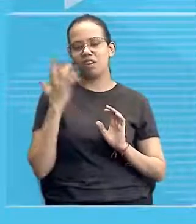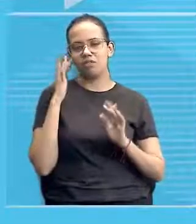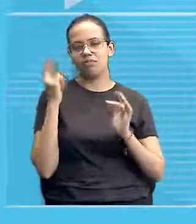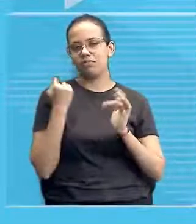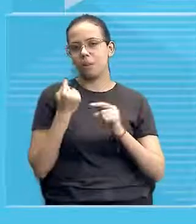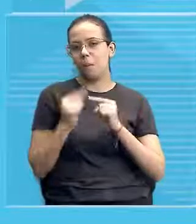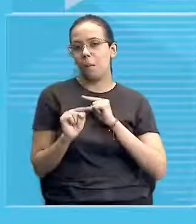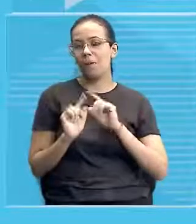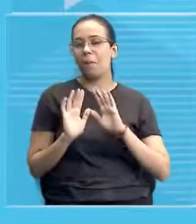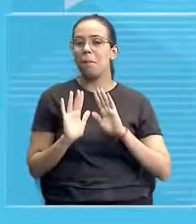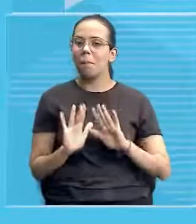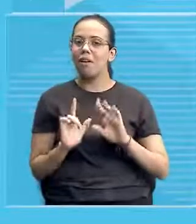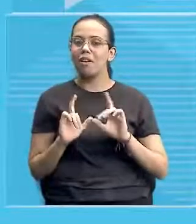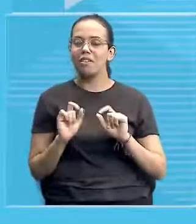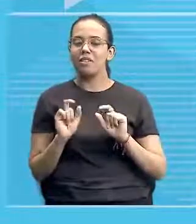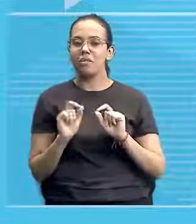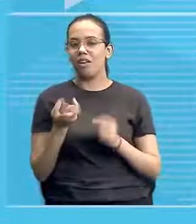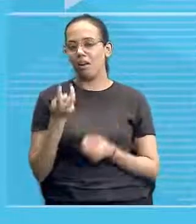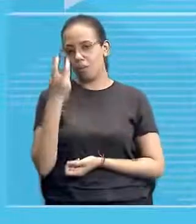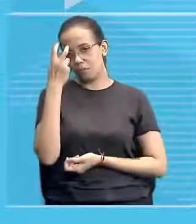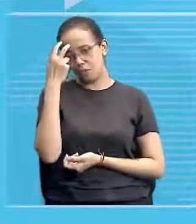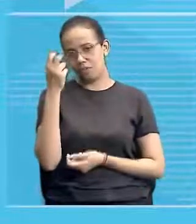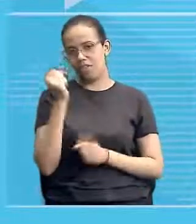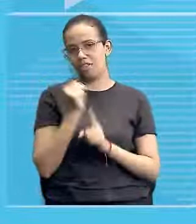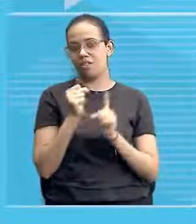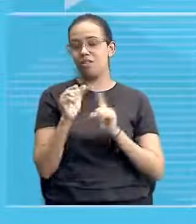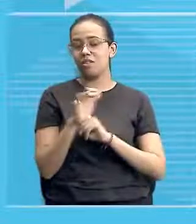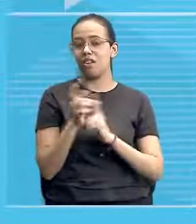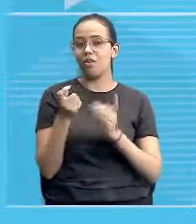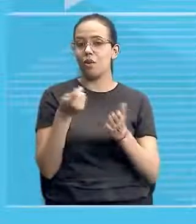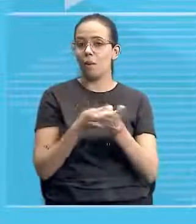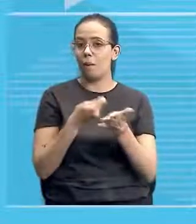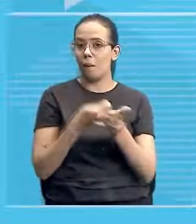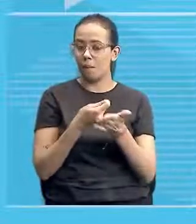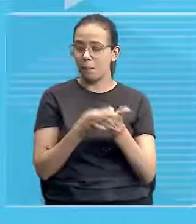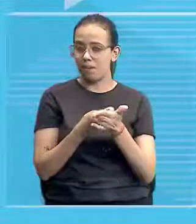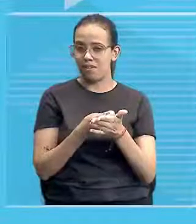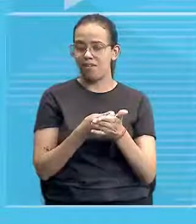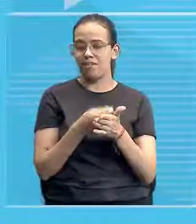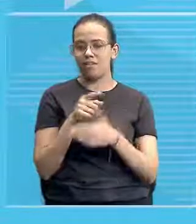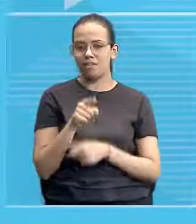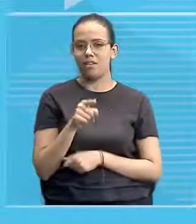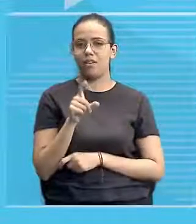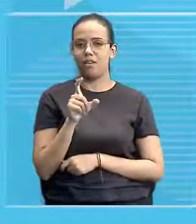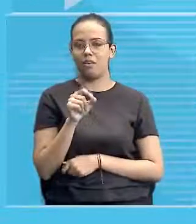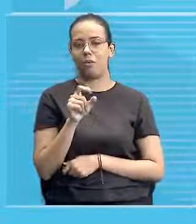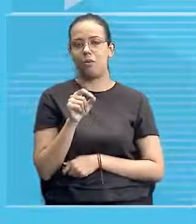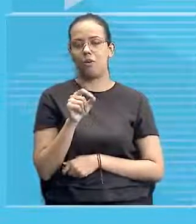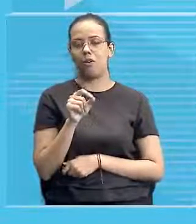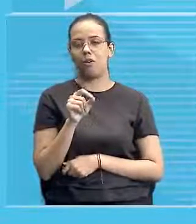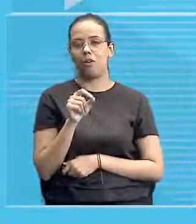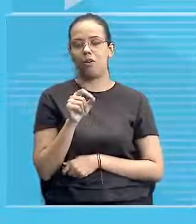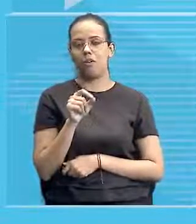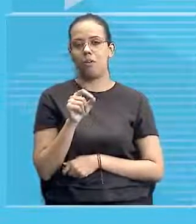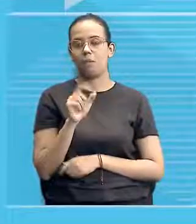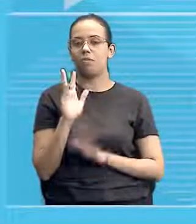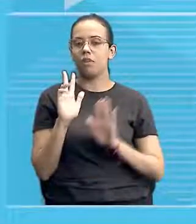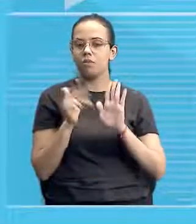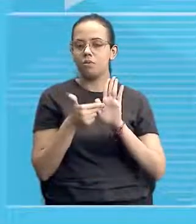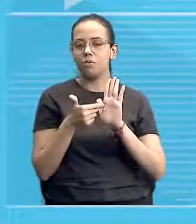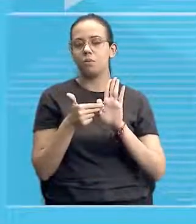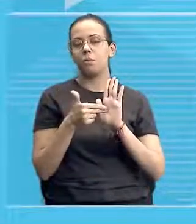Só que a cultura, a sociedade, ela te obriga a ser aquilo que